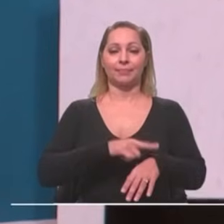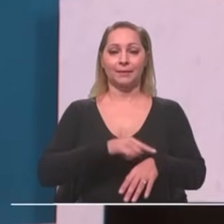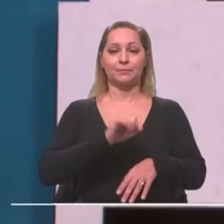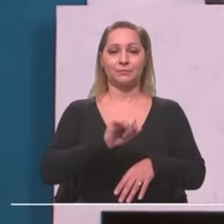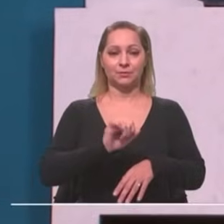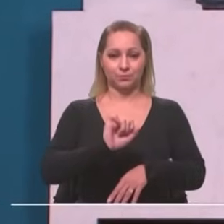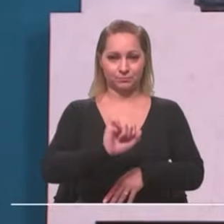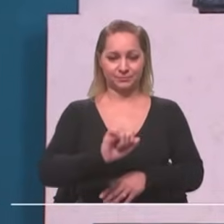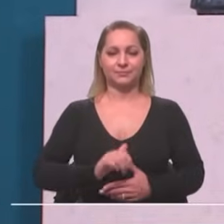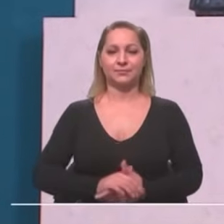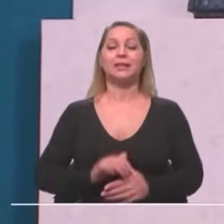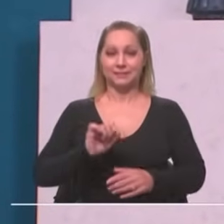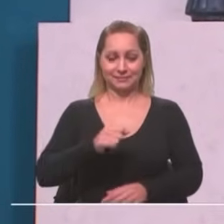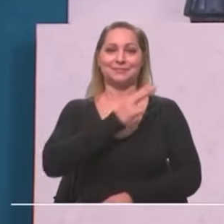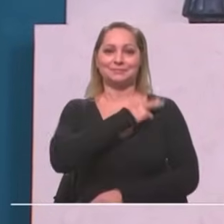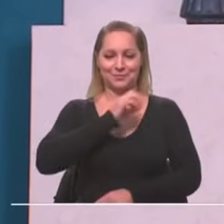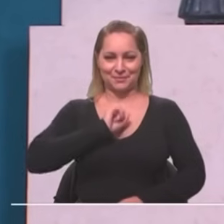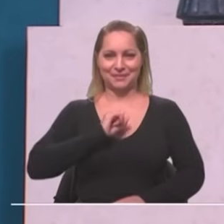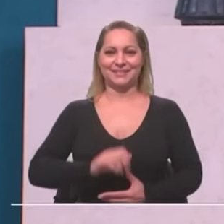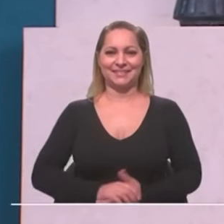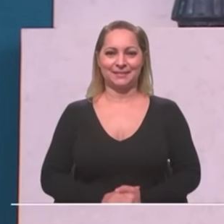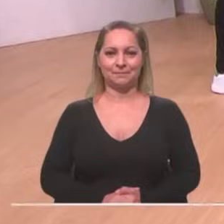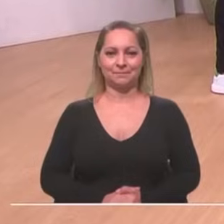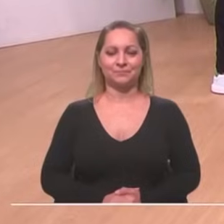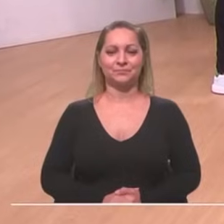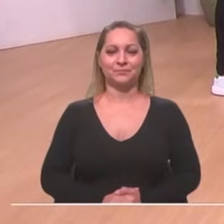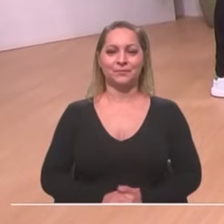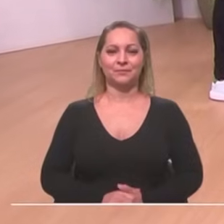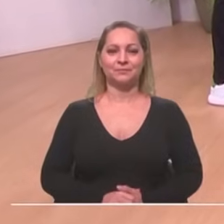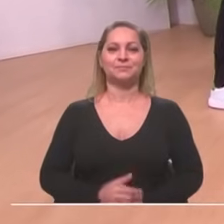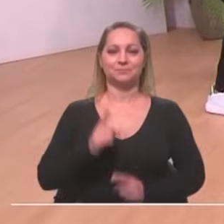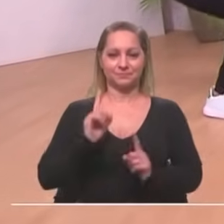Certeza. Sim, meu capitão! Exercício indicado.